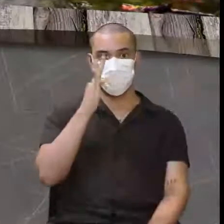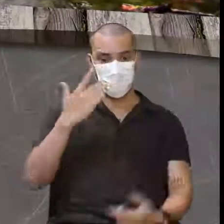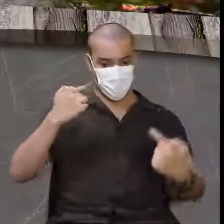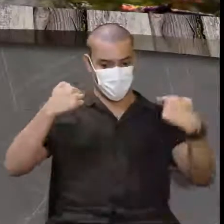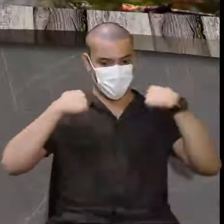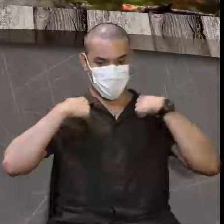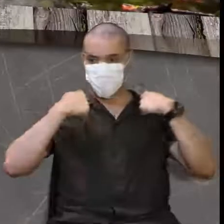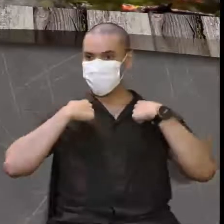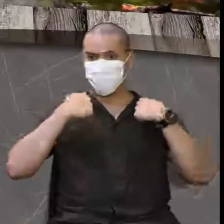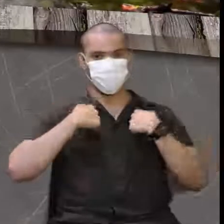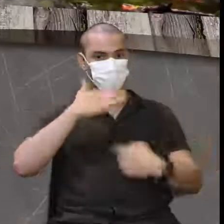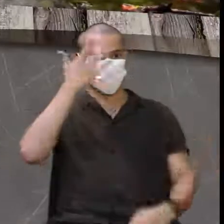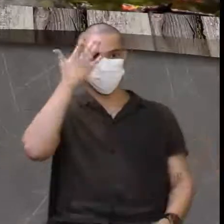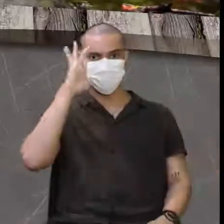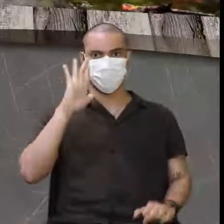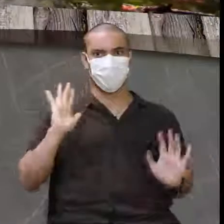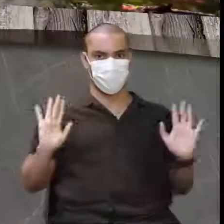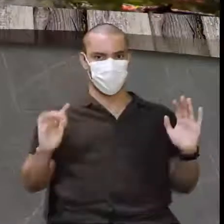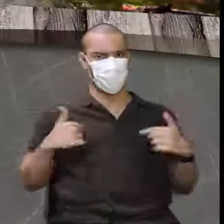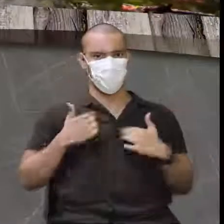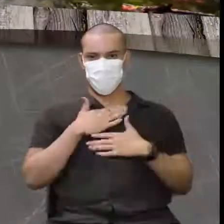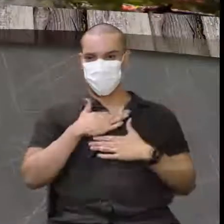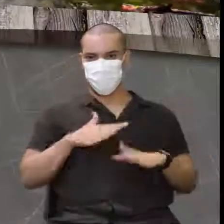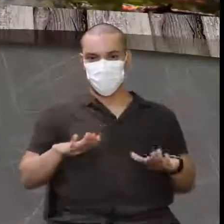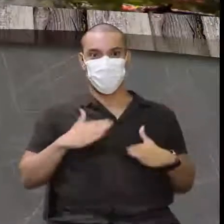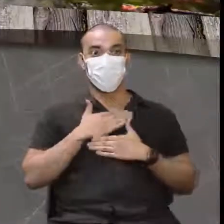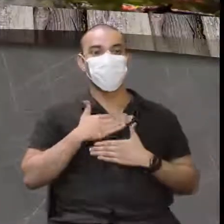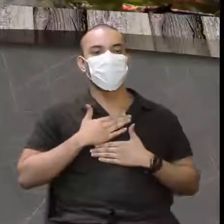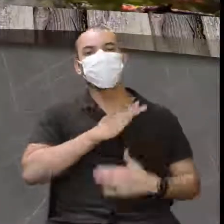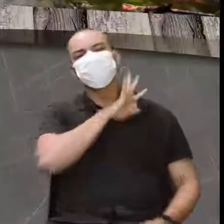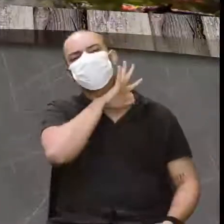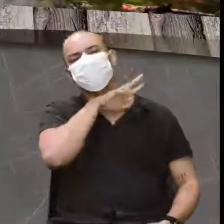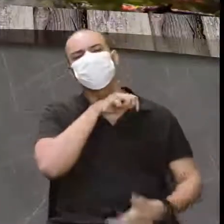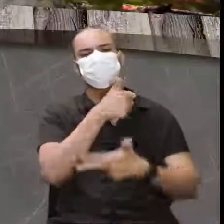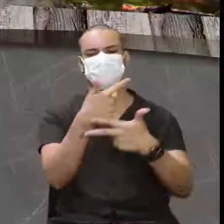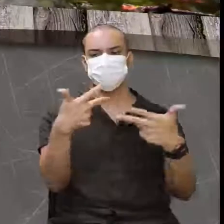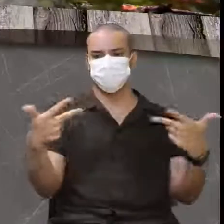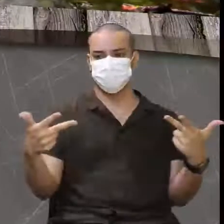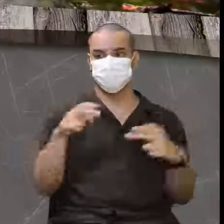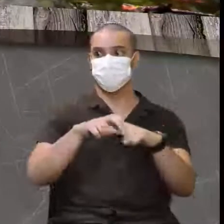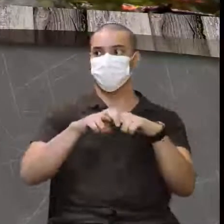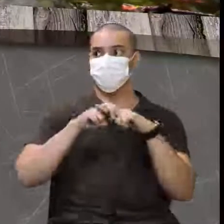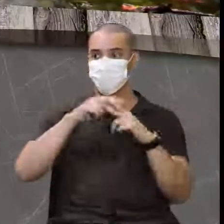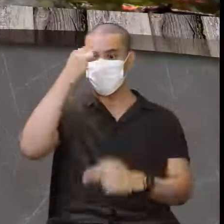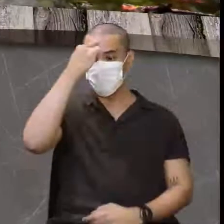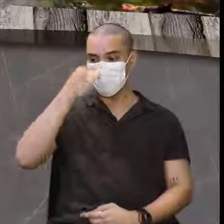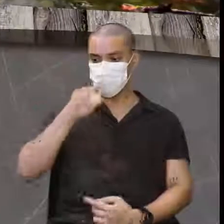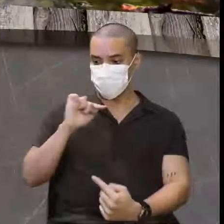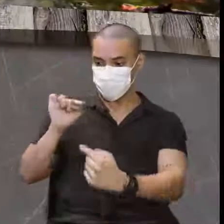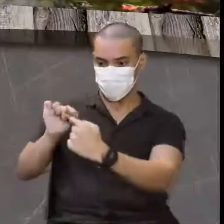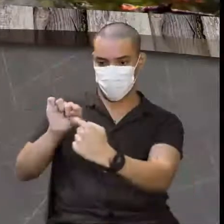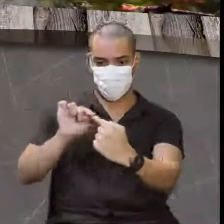trabalhar com planta, ela não vai gostar. Eu gosto de bicho, certo? Então, para cada tipo de